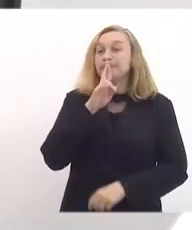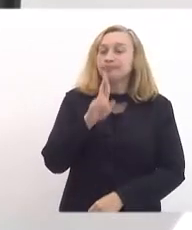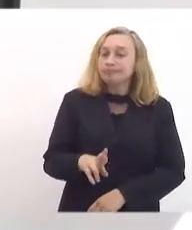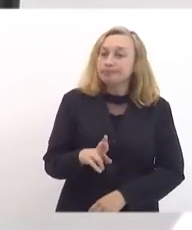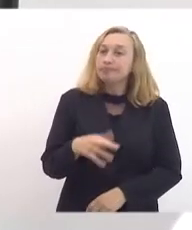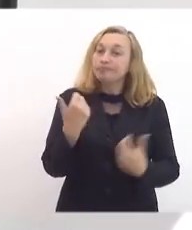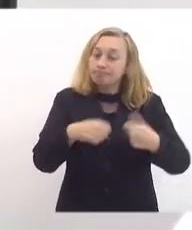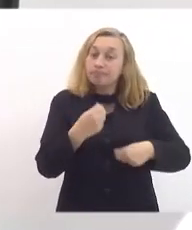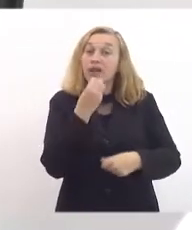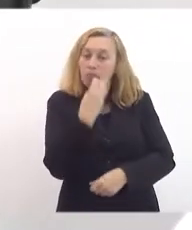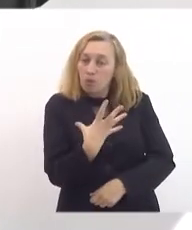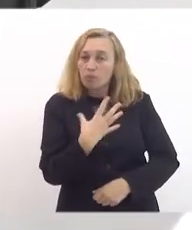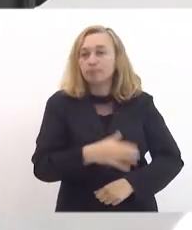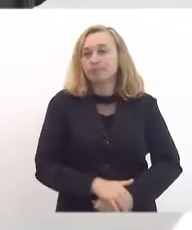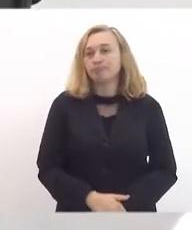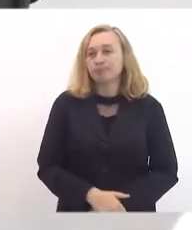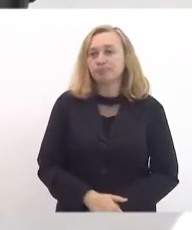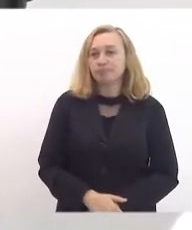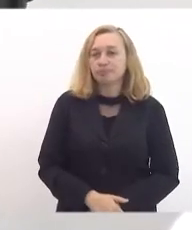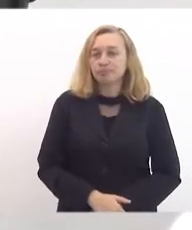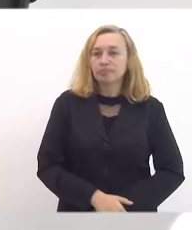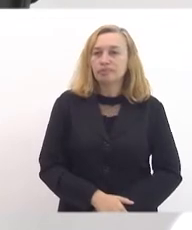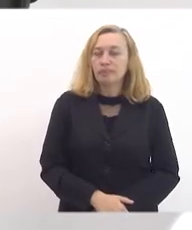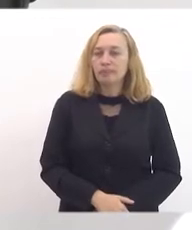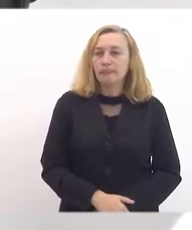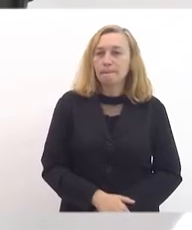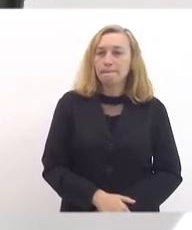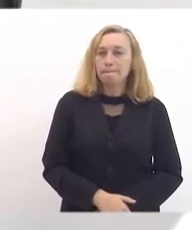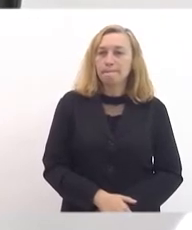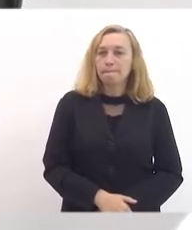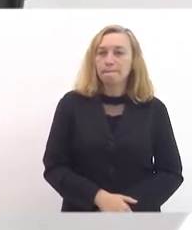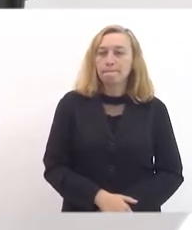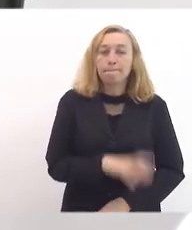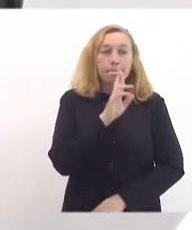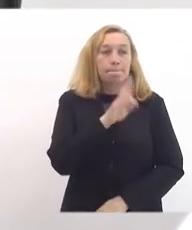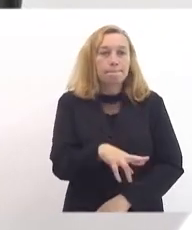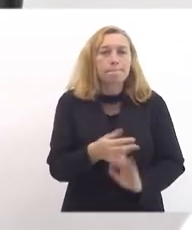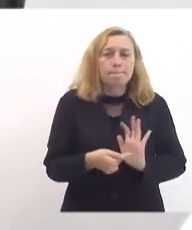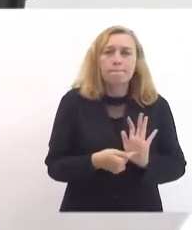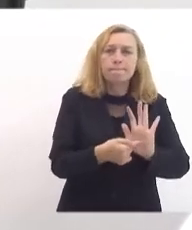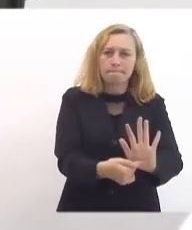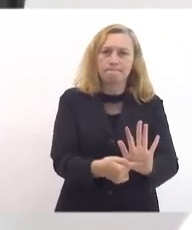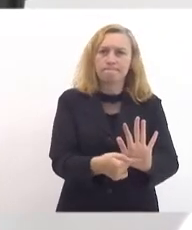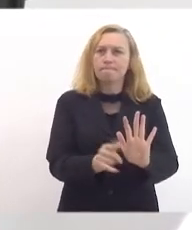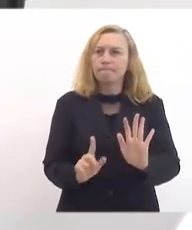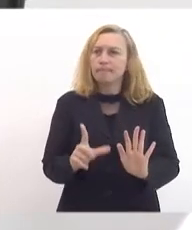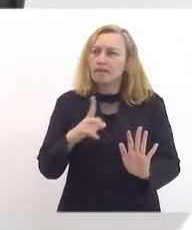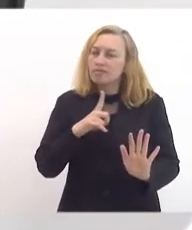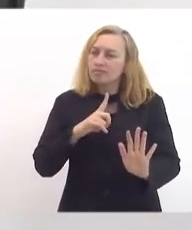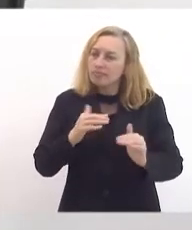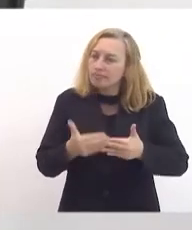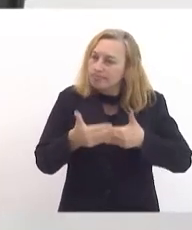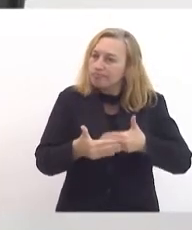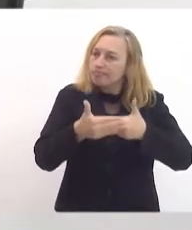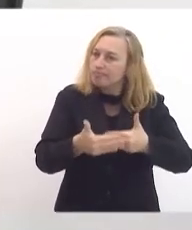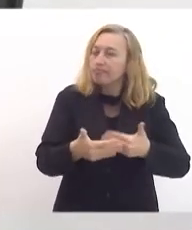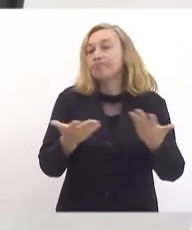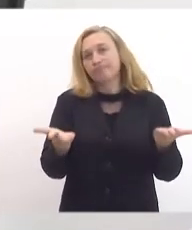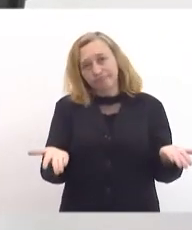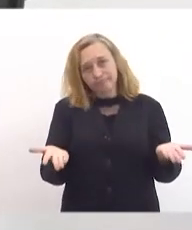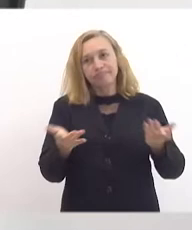positivos mano e ele tem que ser resultados que mostrem que houve avanço